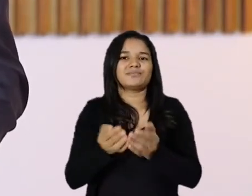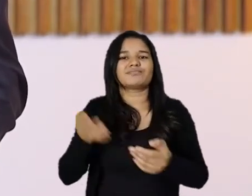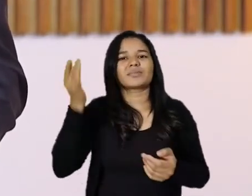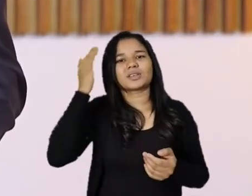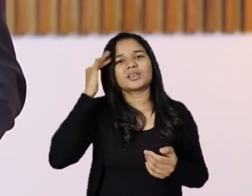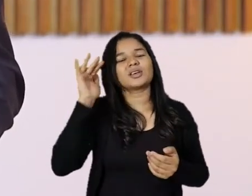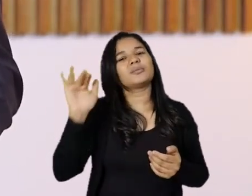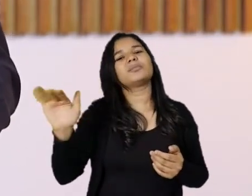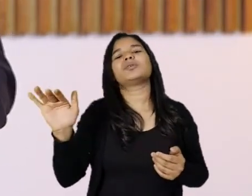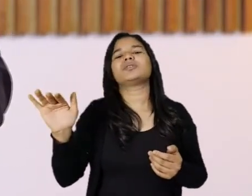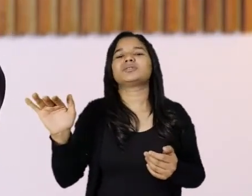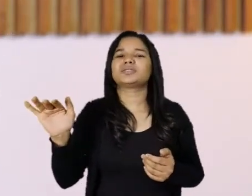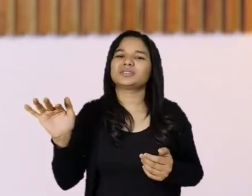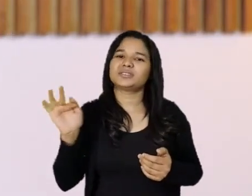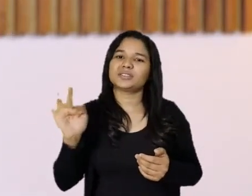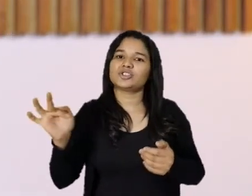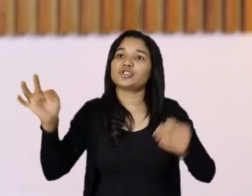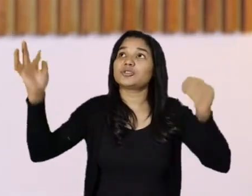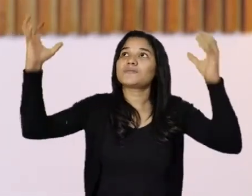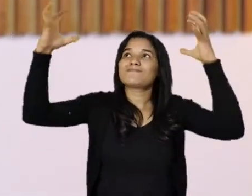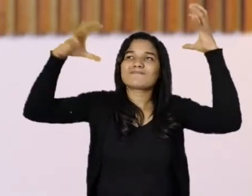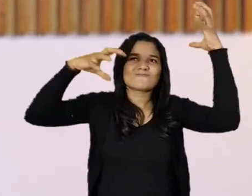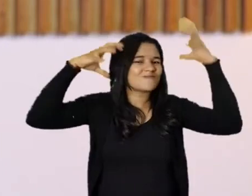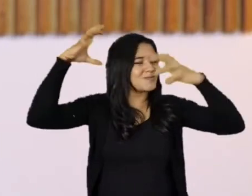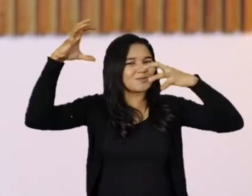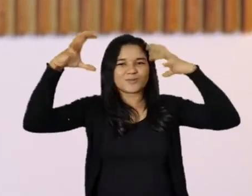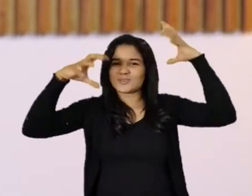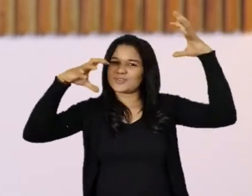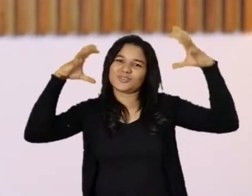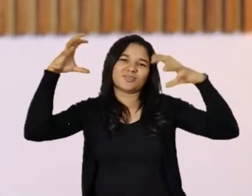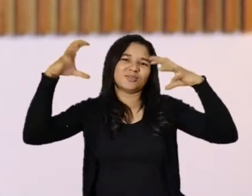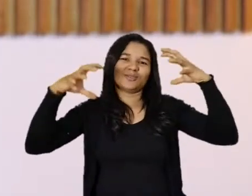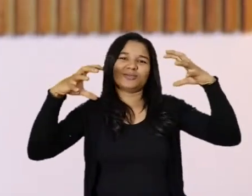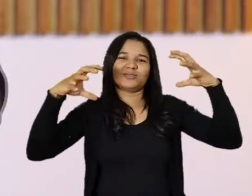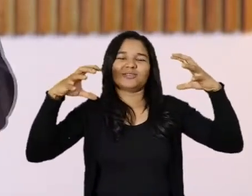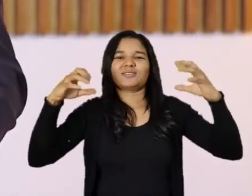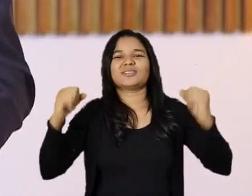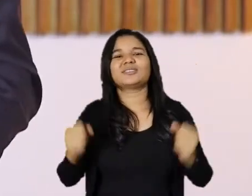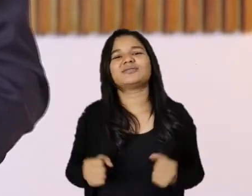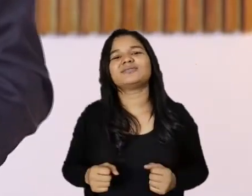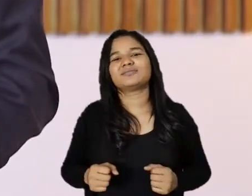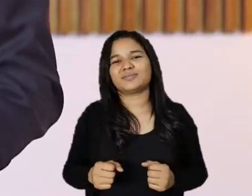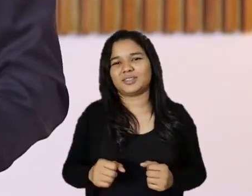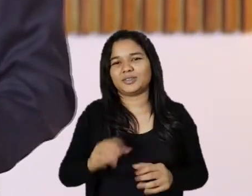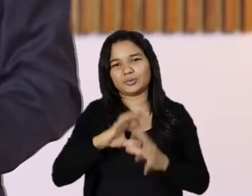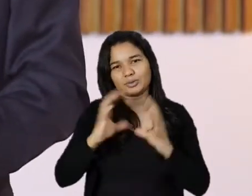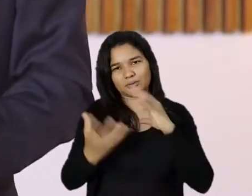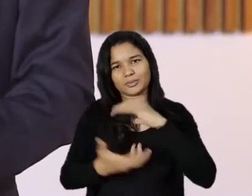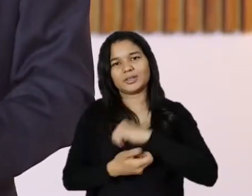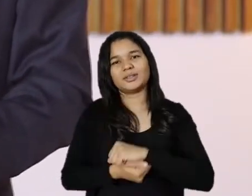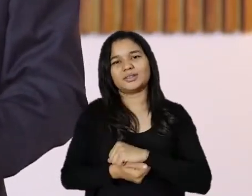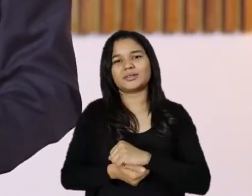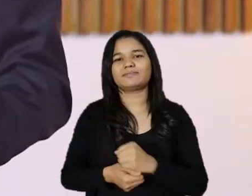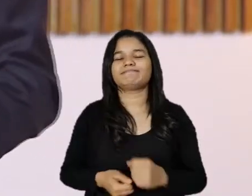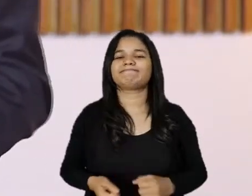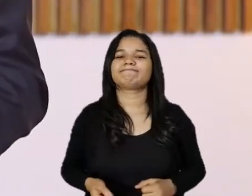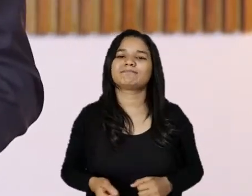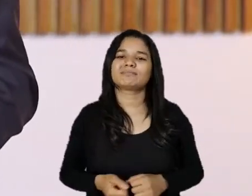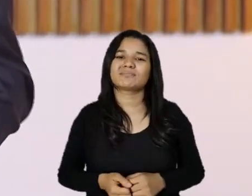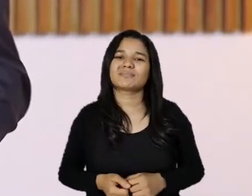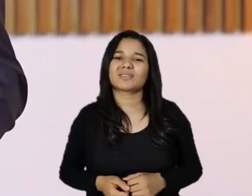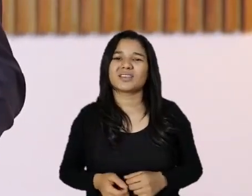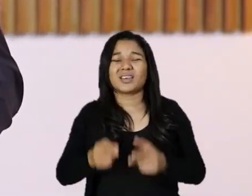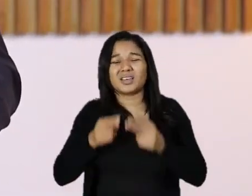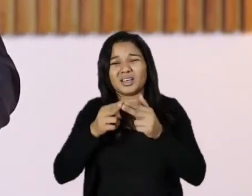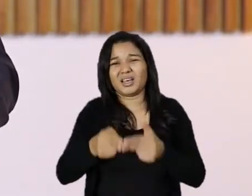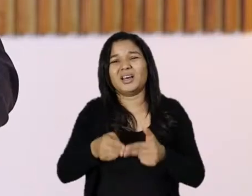inundar o planeta. Durante os 120 anos, a mensagem foi rejeitada e as pessoas ficaram